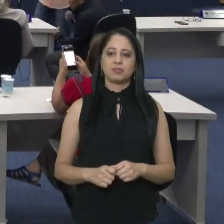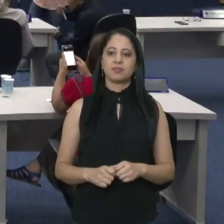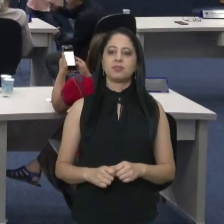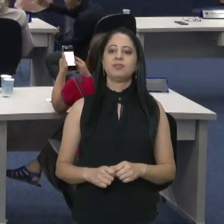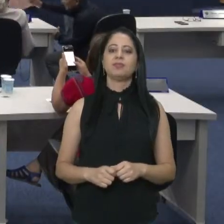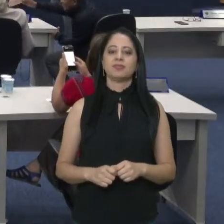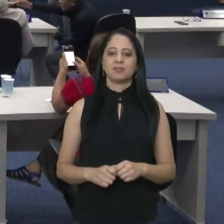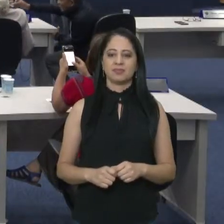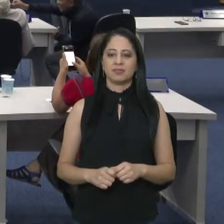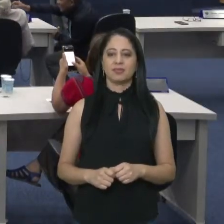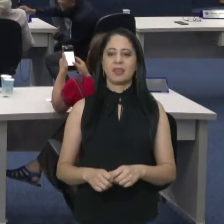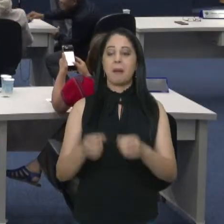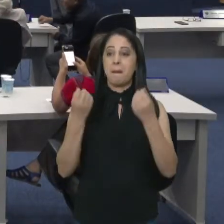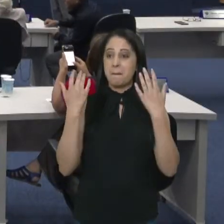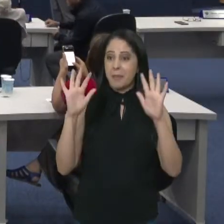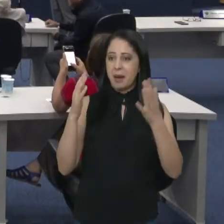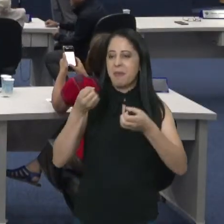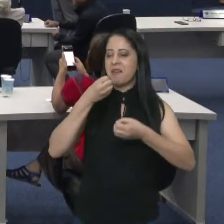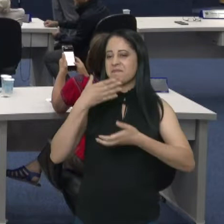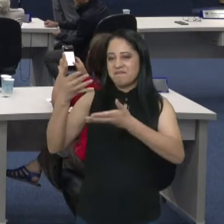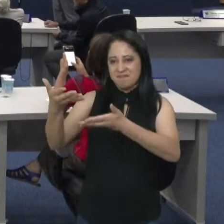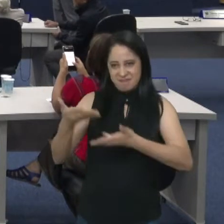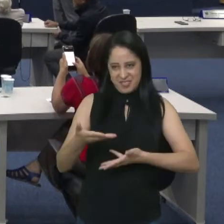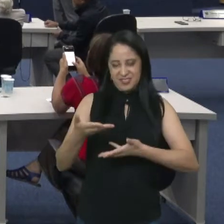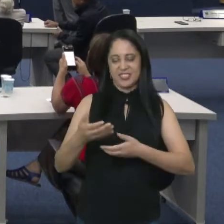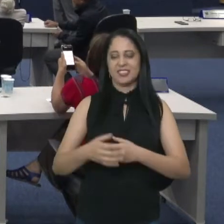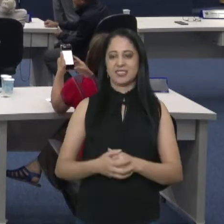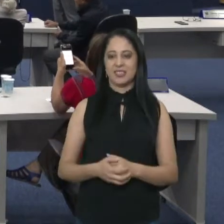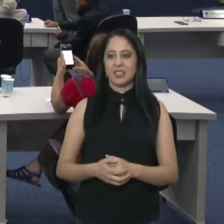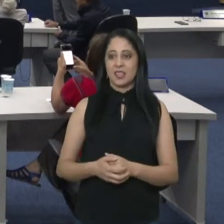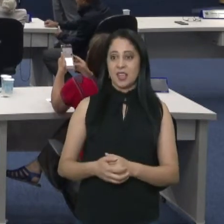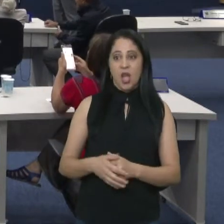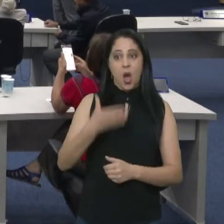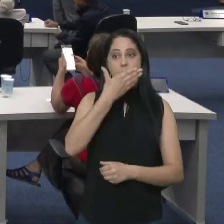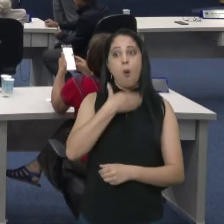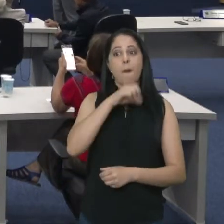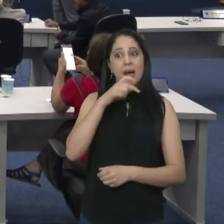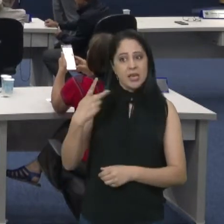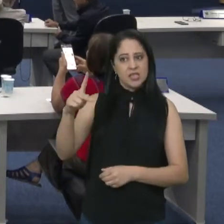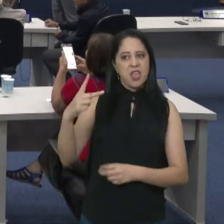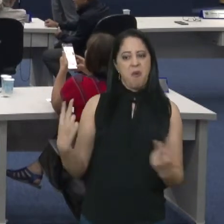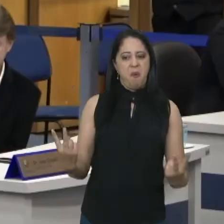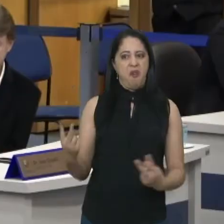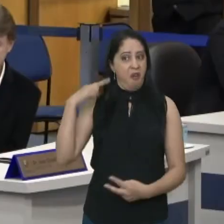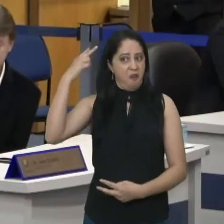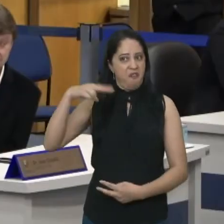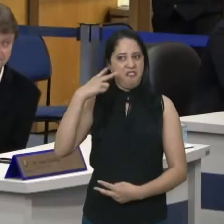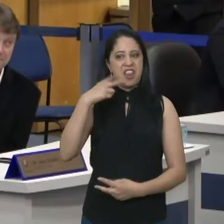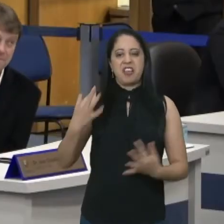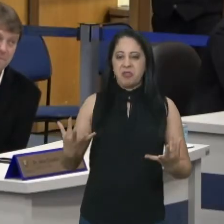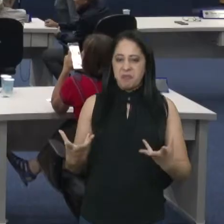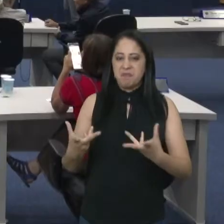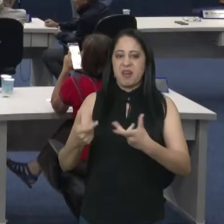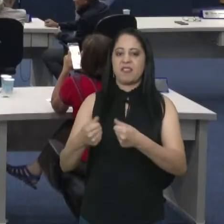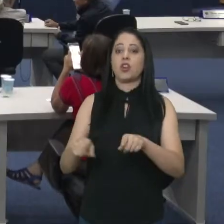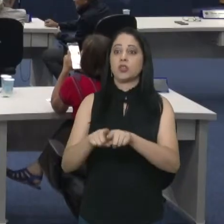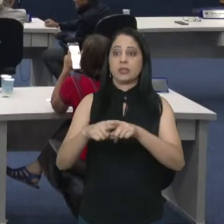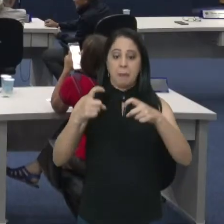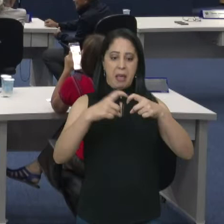Parabéns, Graziella. Seja bem-vinda, viu? Bem-vinda. Teu pai é um grande, grande vereador. E grande pessoa, grande médico,